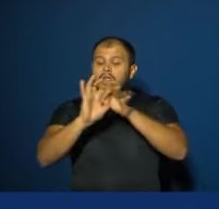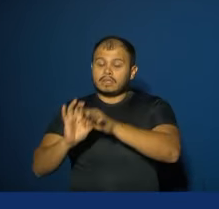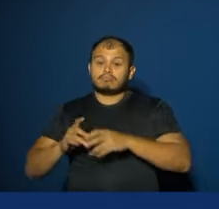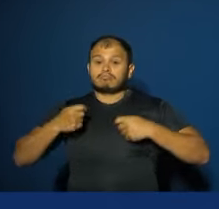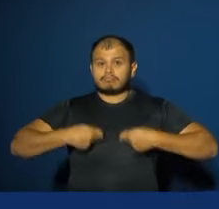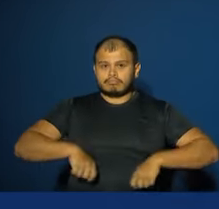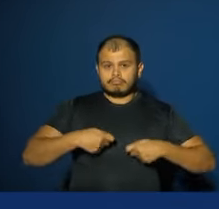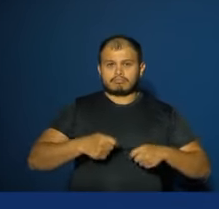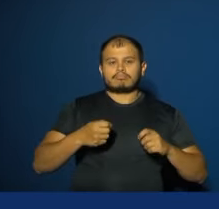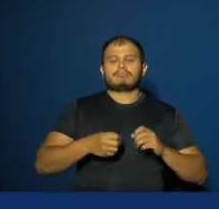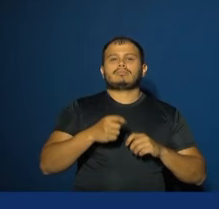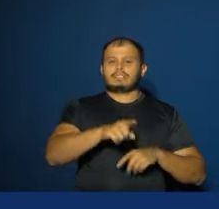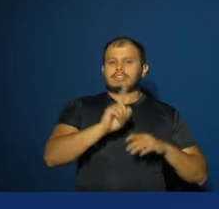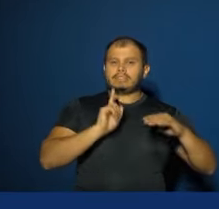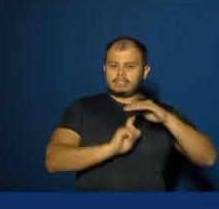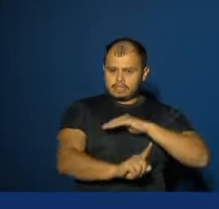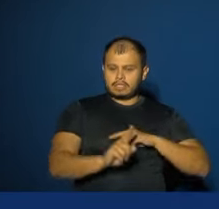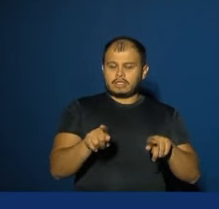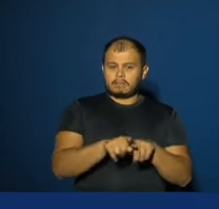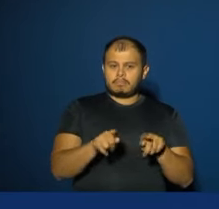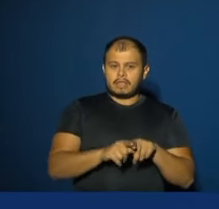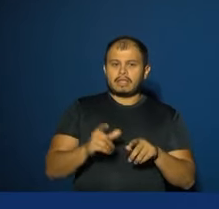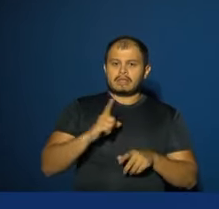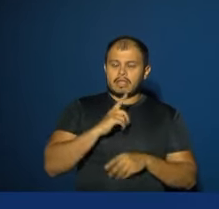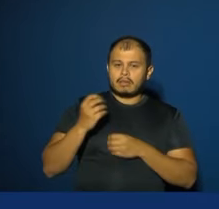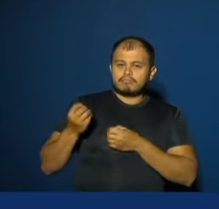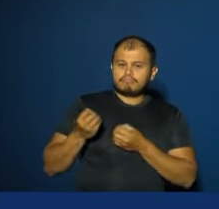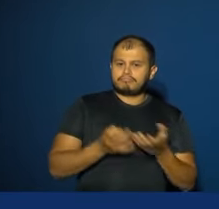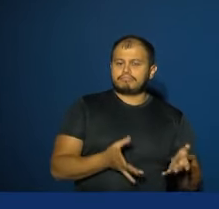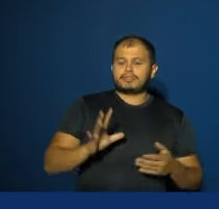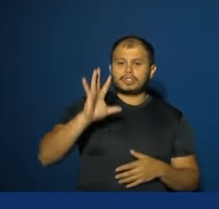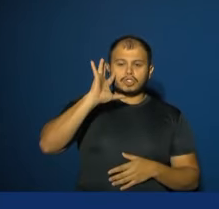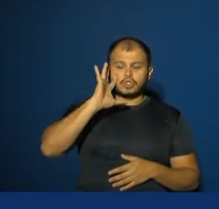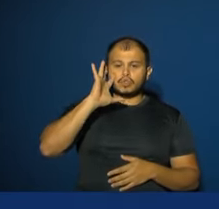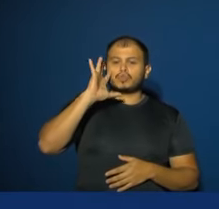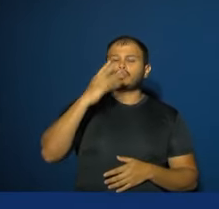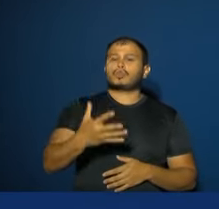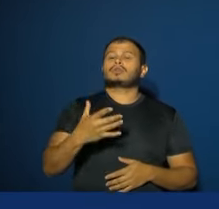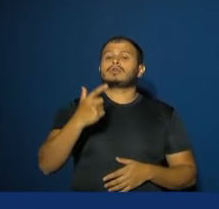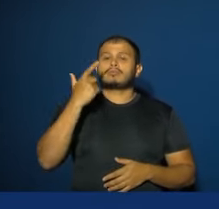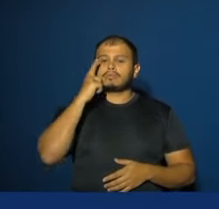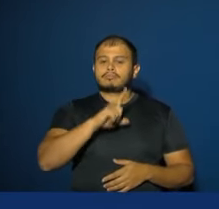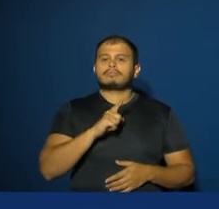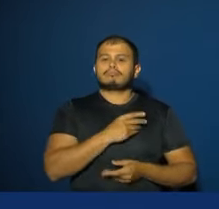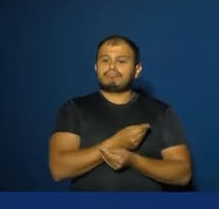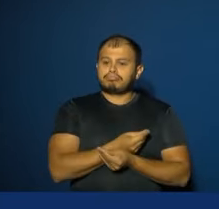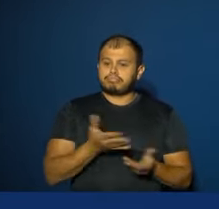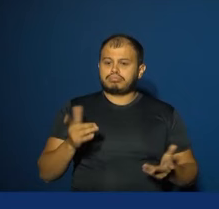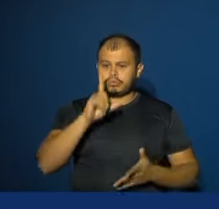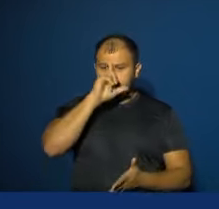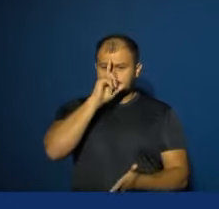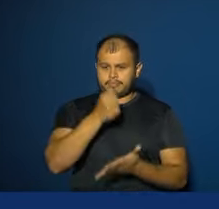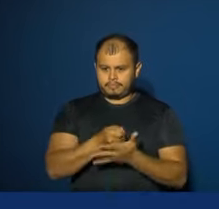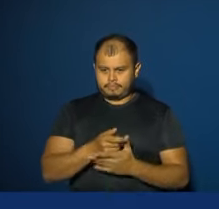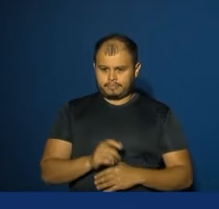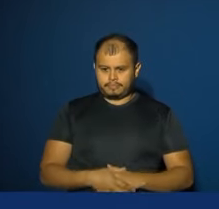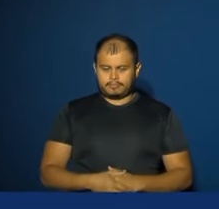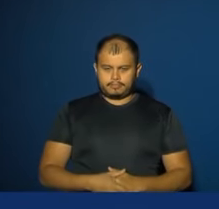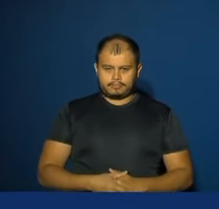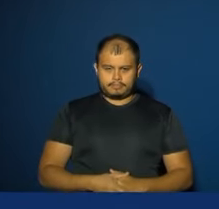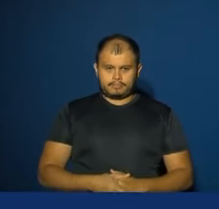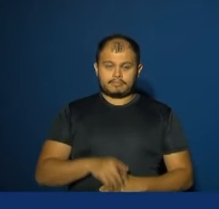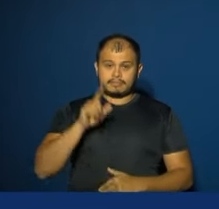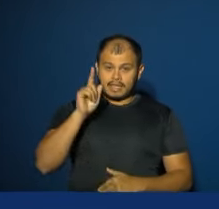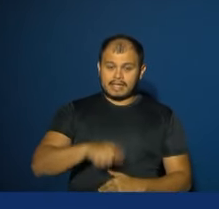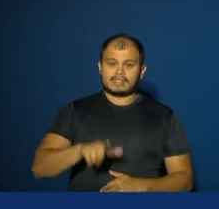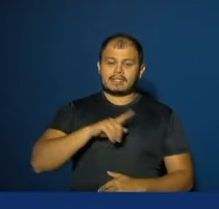e trazer alguma solução para que ele nos eleja como fornecedor, vamos chamar, de escolha. Então, essa é a